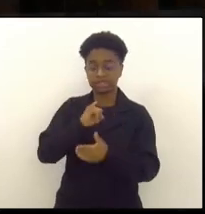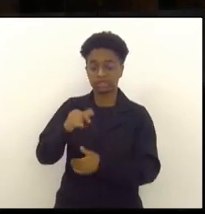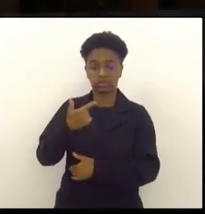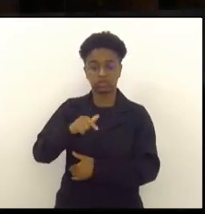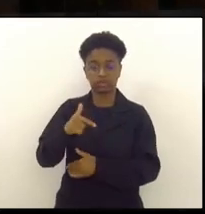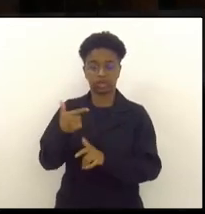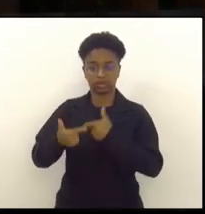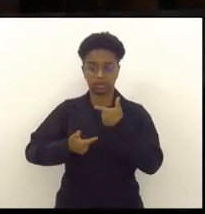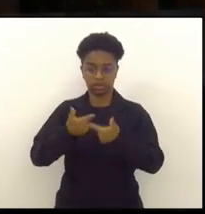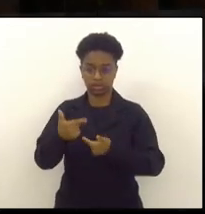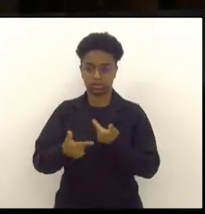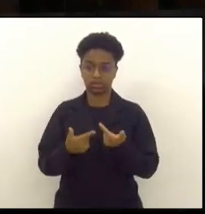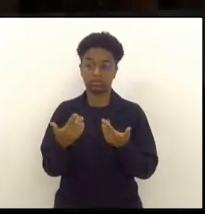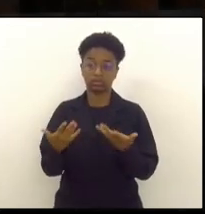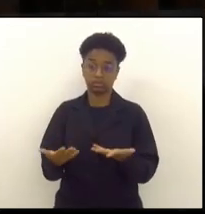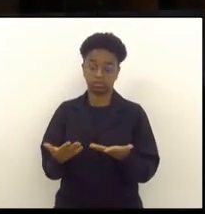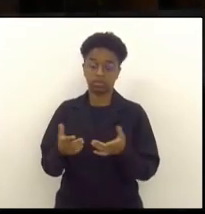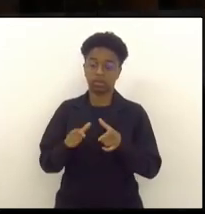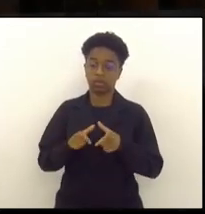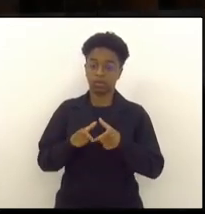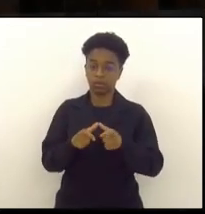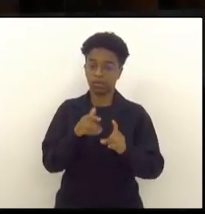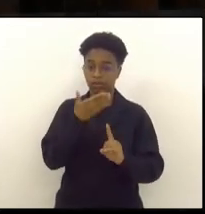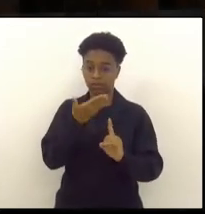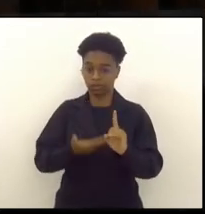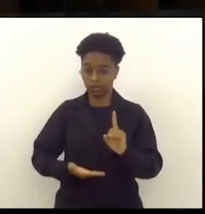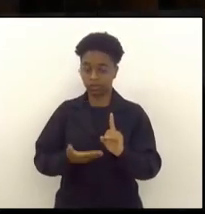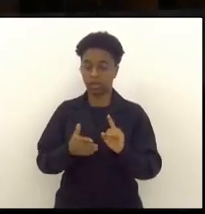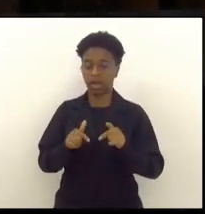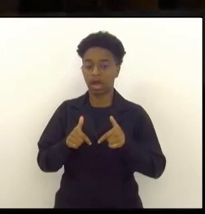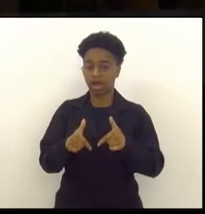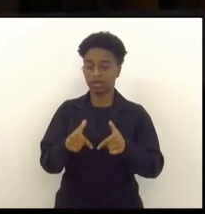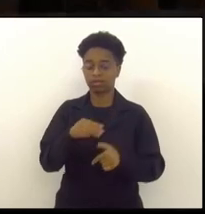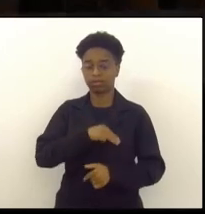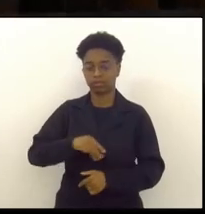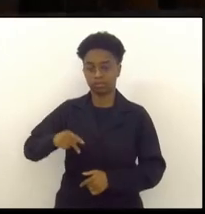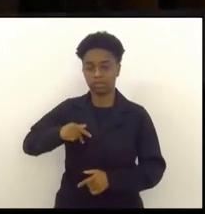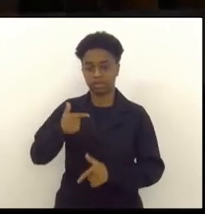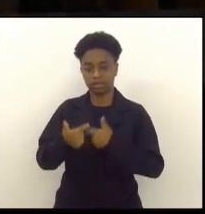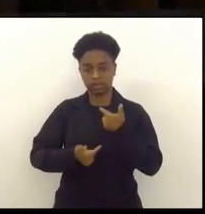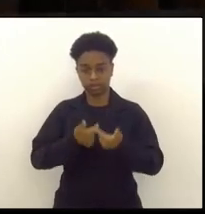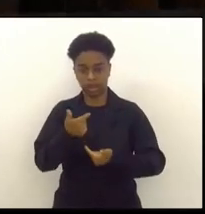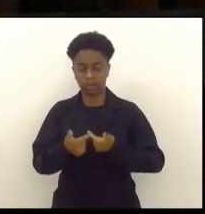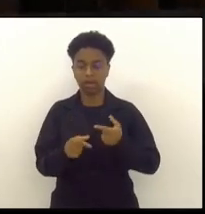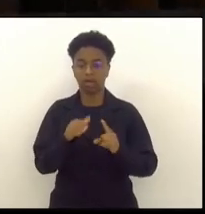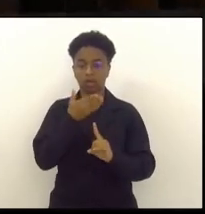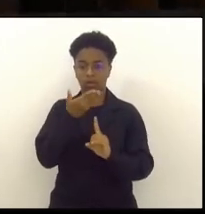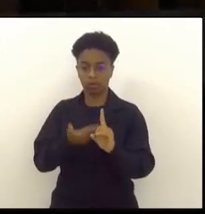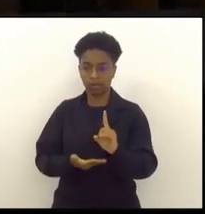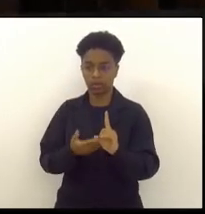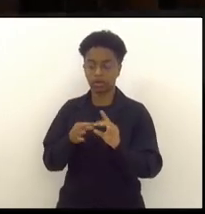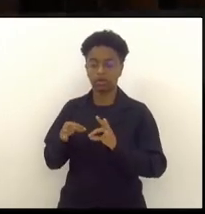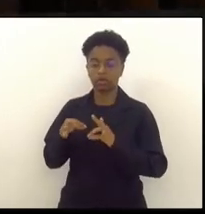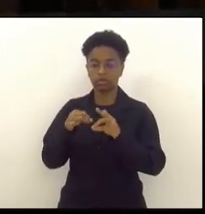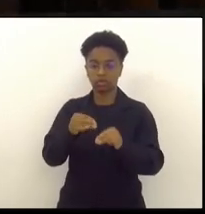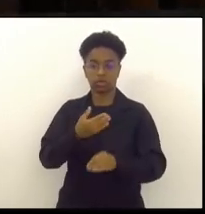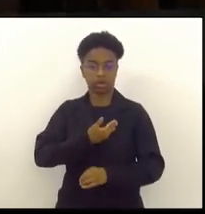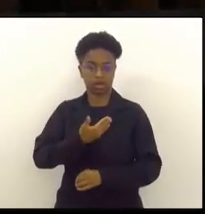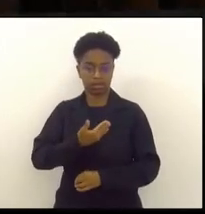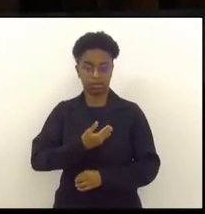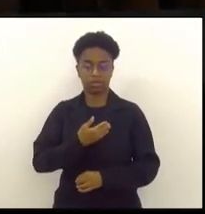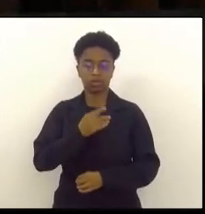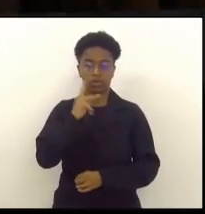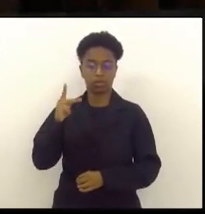trabalho. Essa condecoração, a atuação do Ministério Público do Trabalho, homenageia todos os meus colegas,